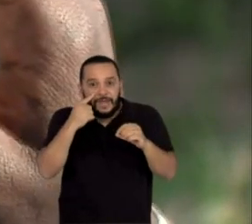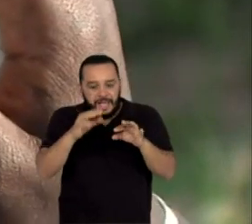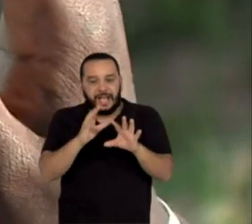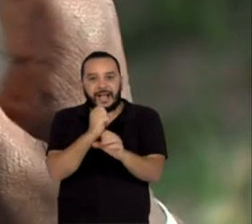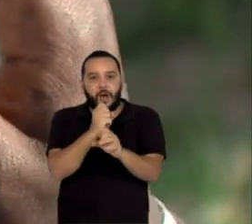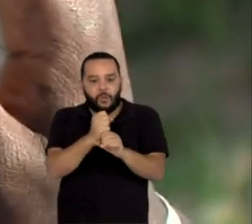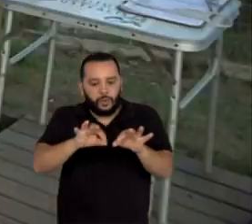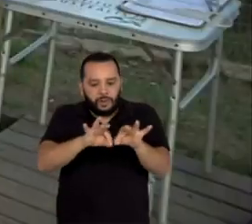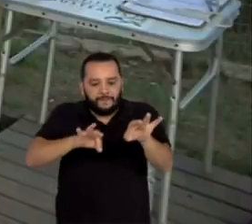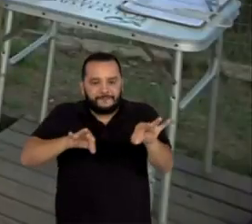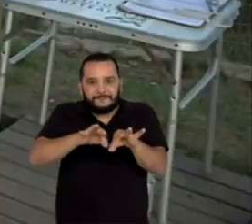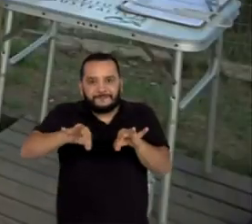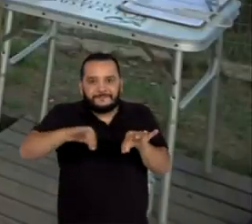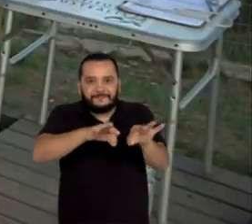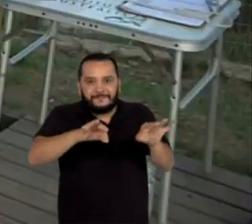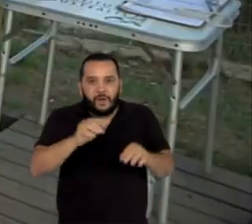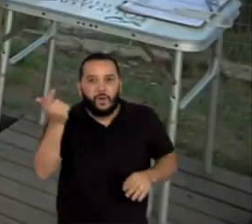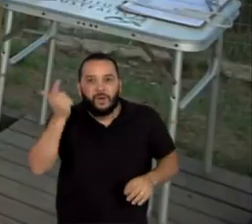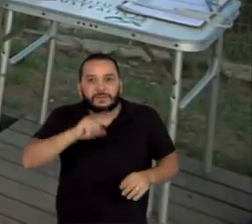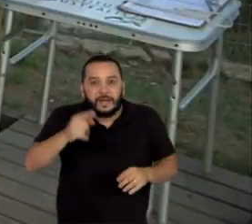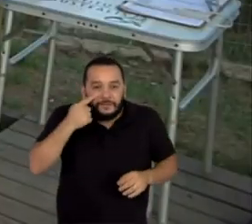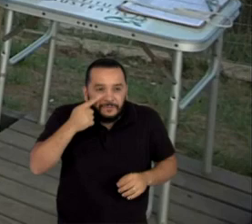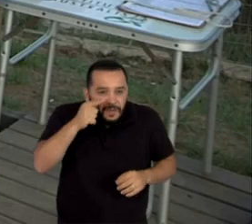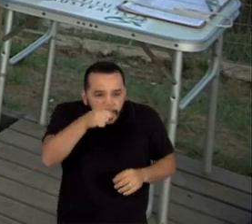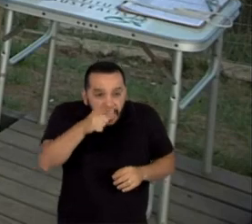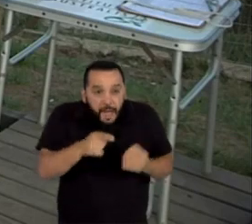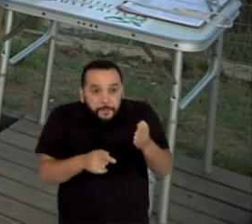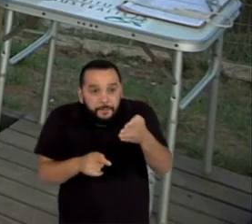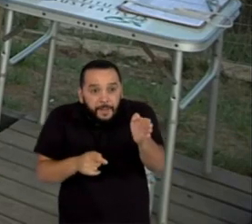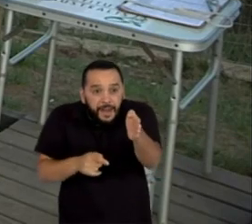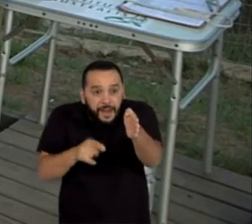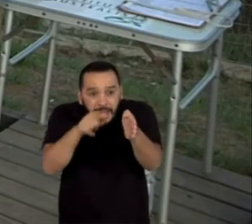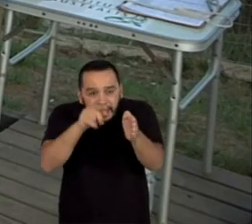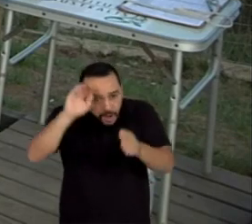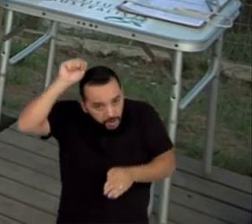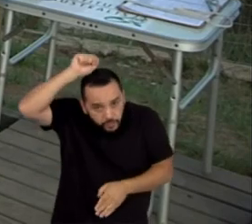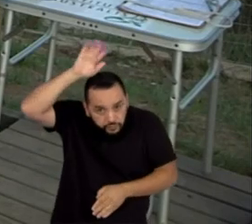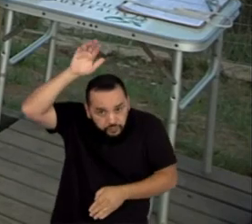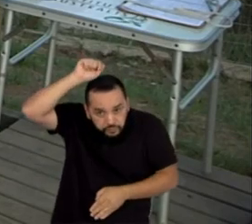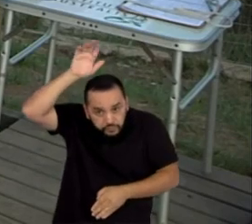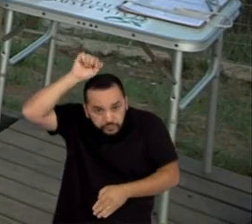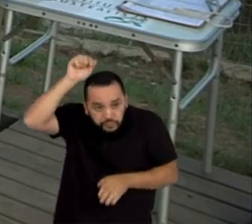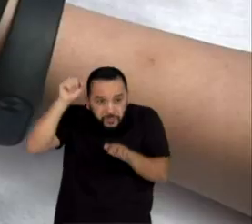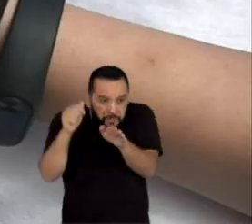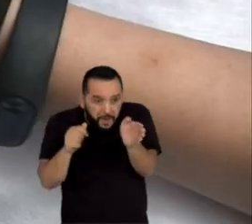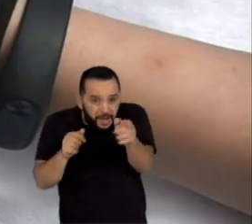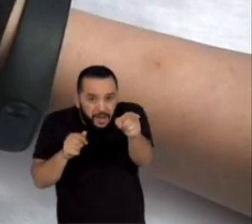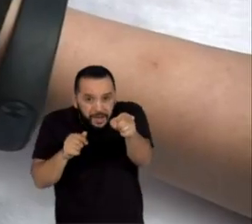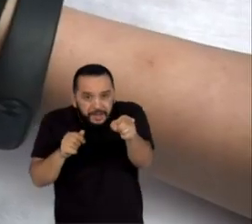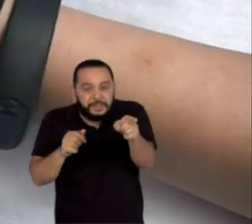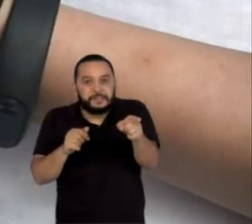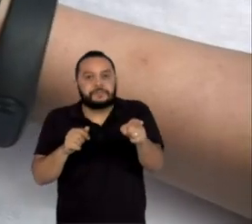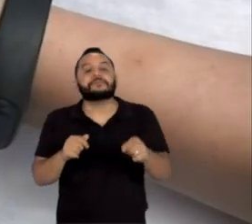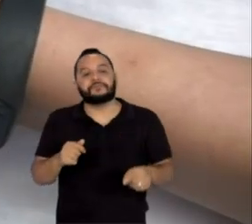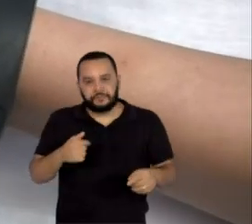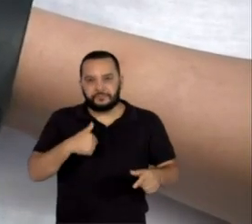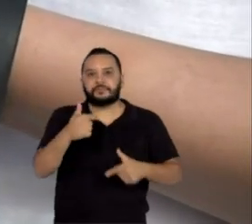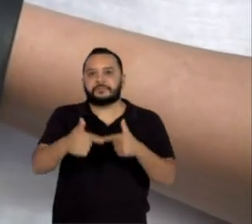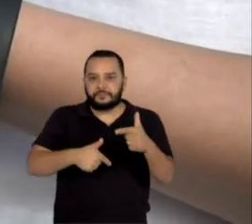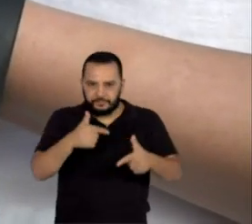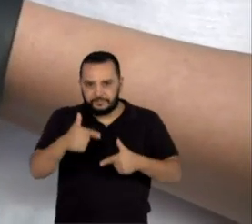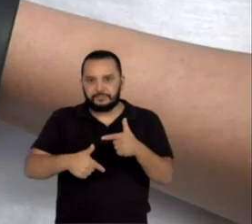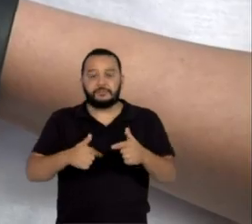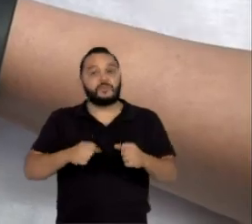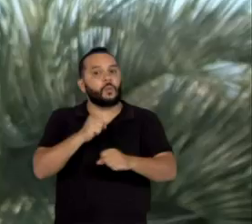geográficas dele, as equipes conseguem avaliar toda a movimentação delas aqui na costa. O trabalho é feito o